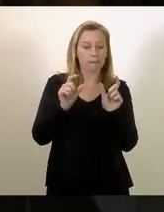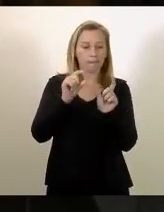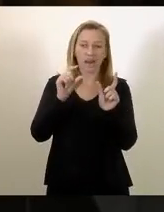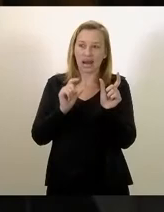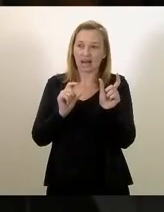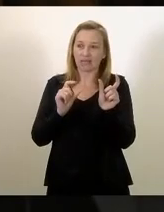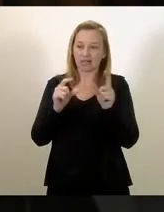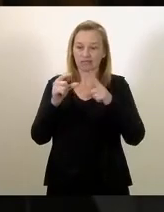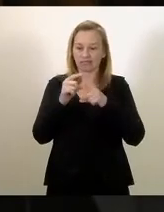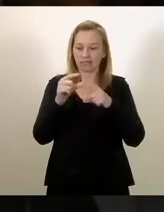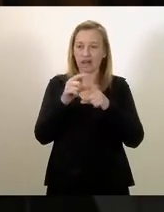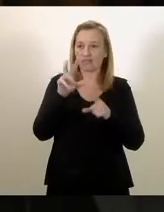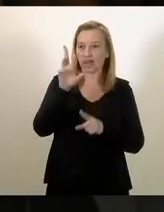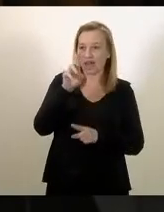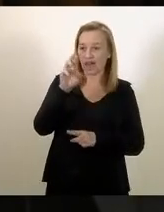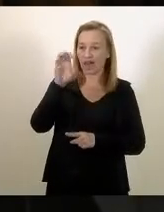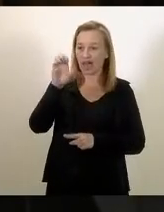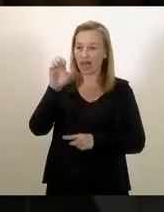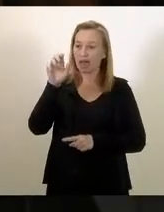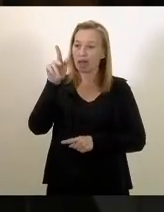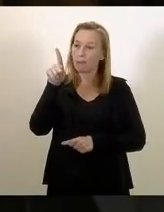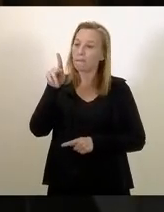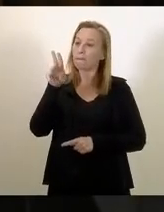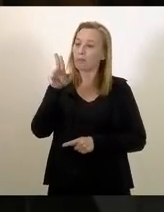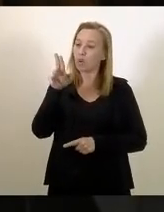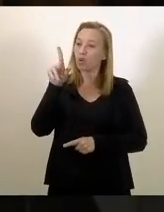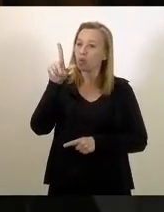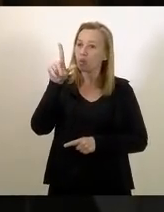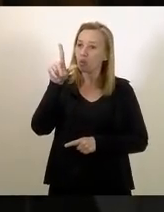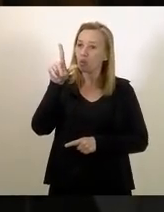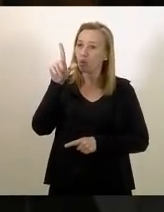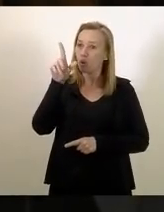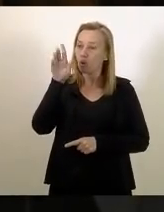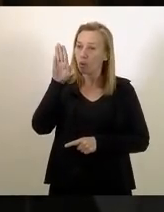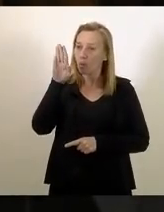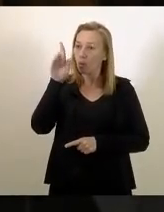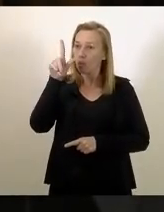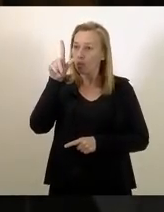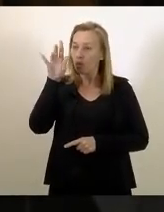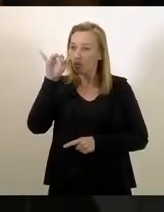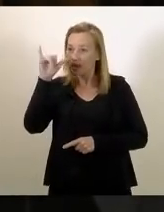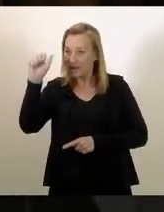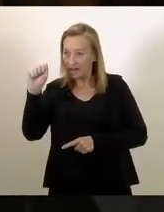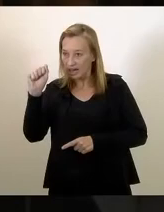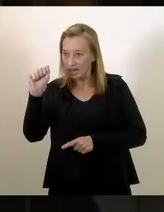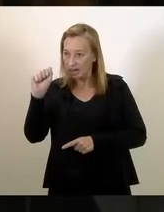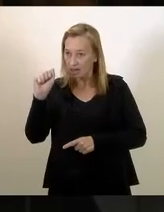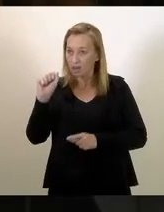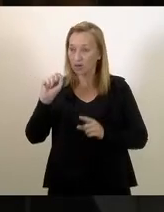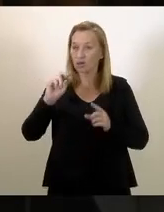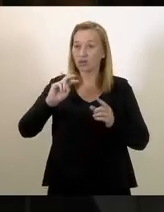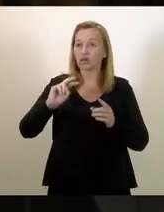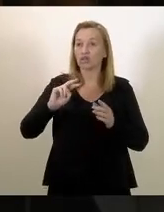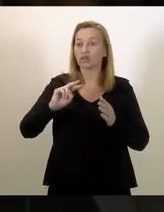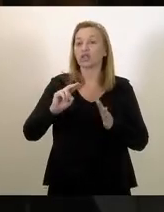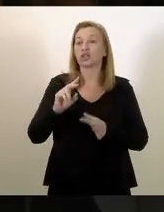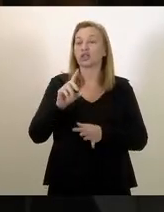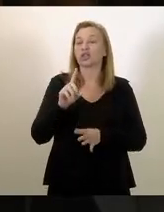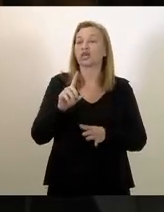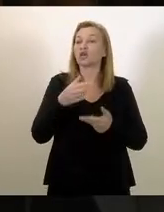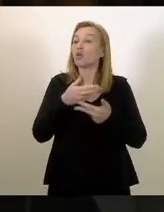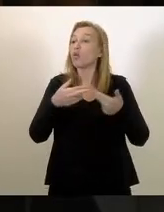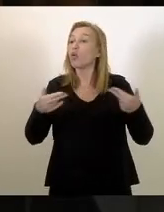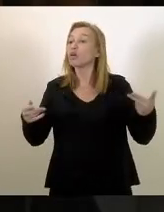na etimologia da palavra é res pública coisa pública